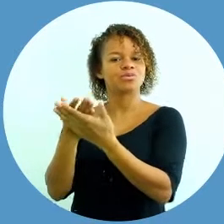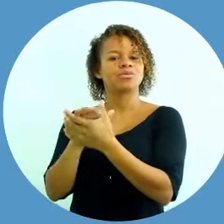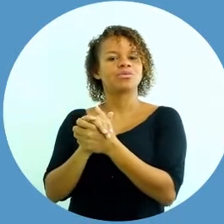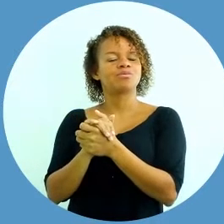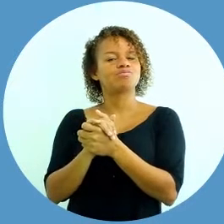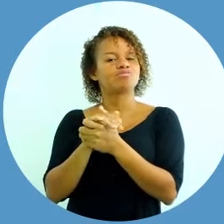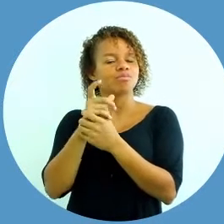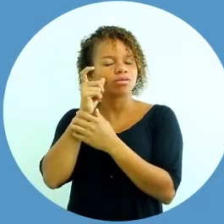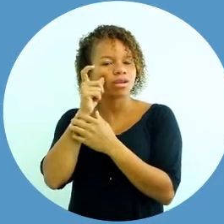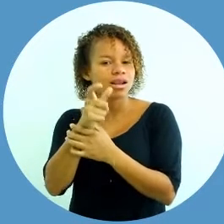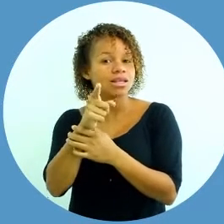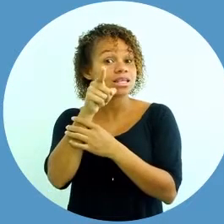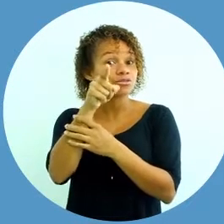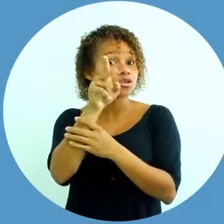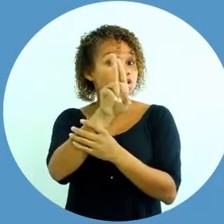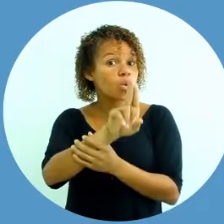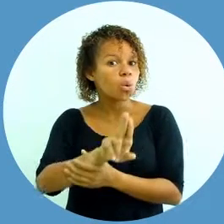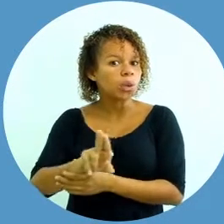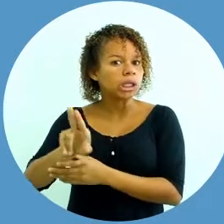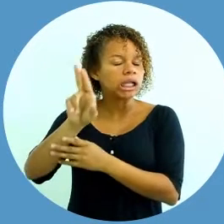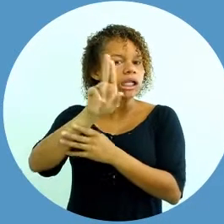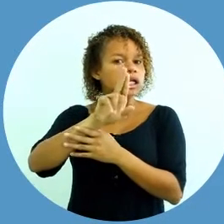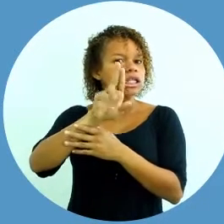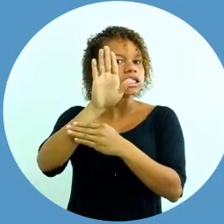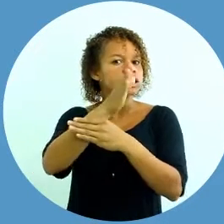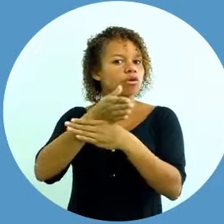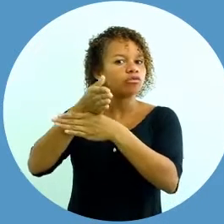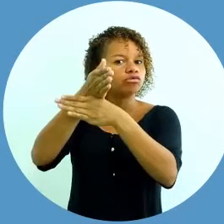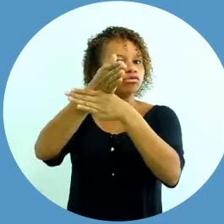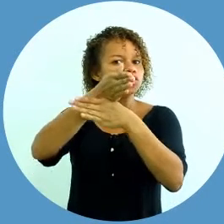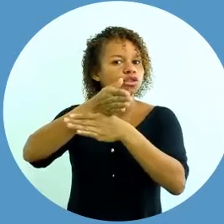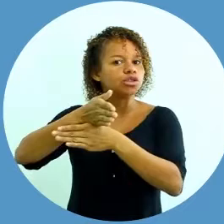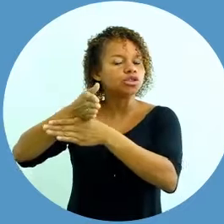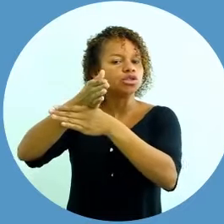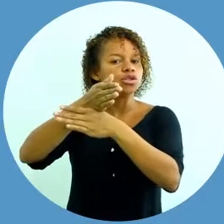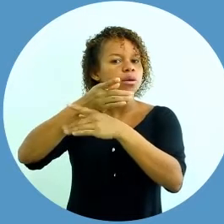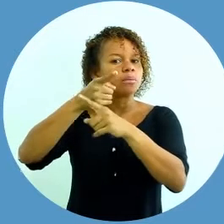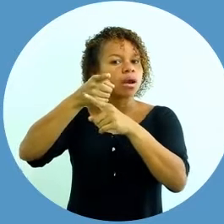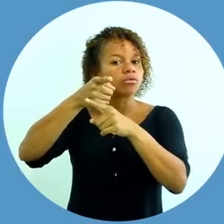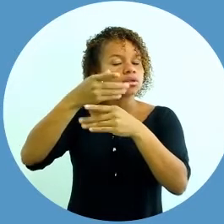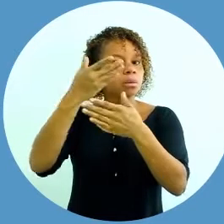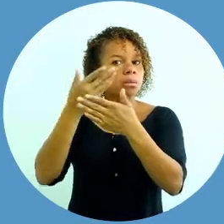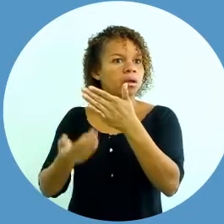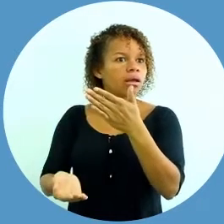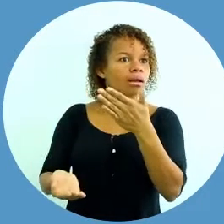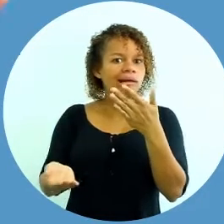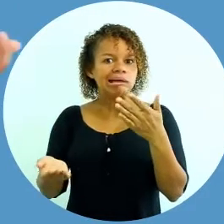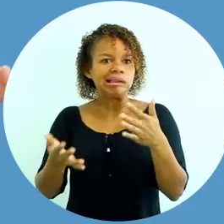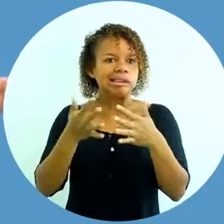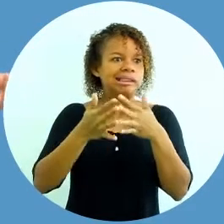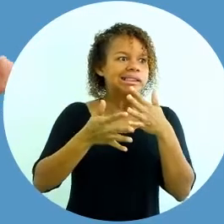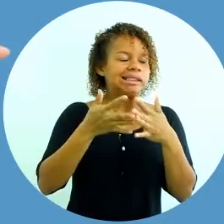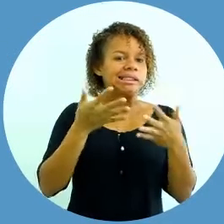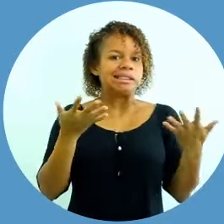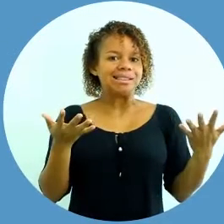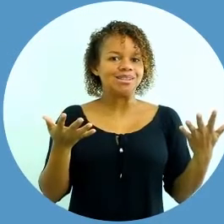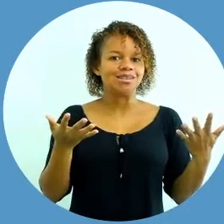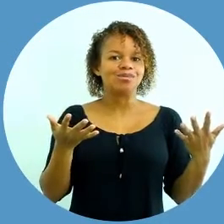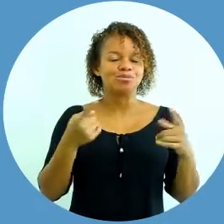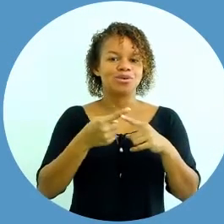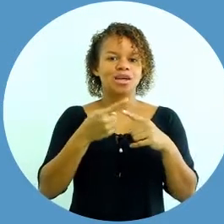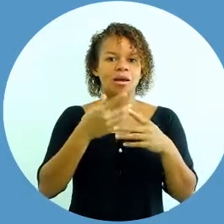videoaula, recomendo que você roteirize o seu vídeo, para que você não se perca